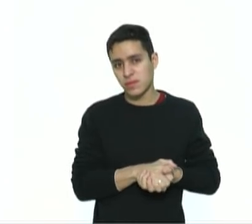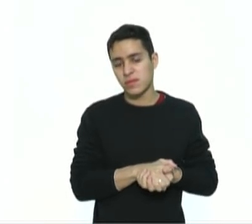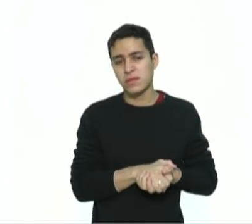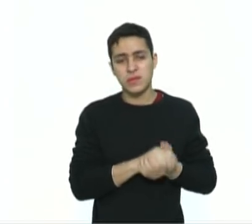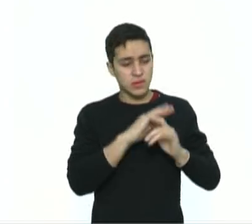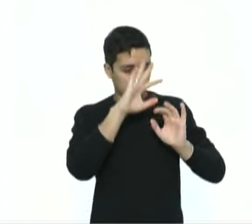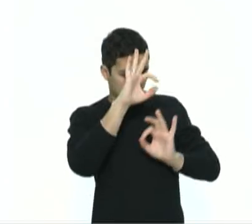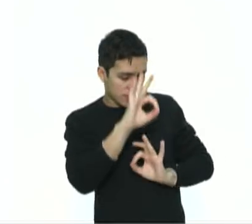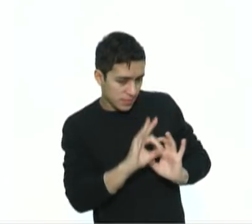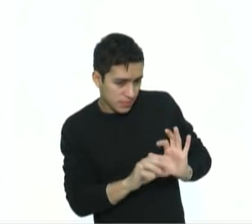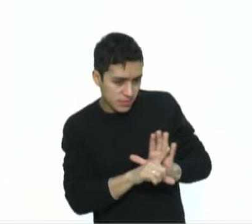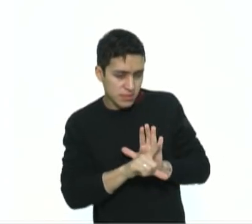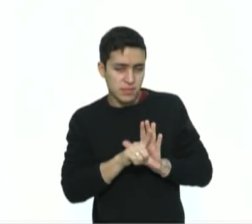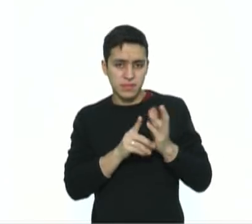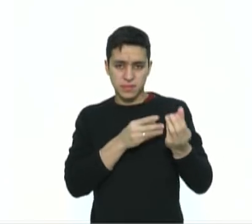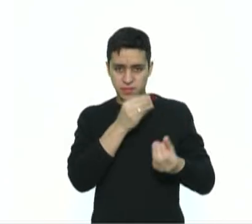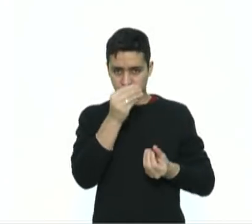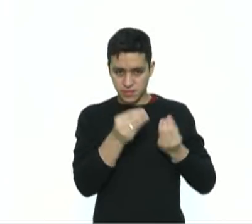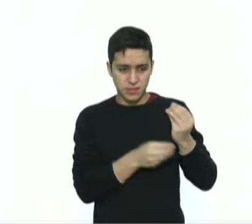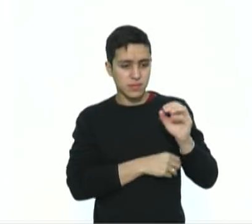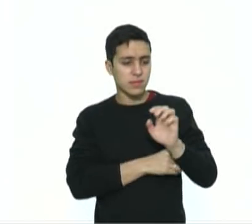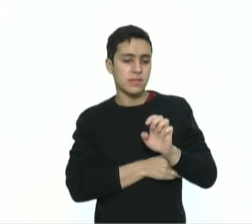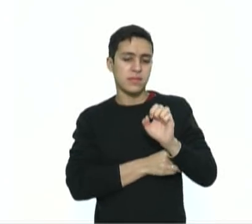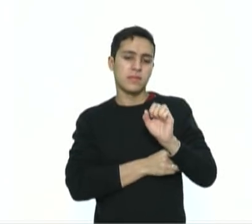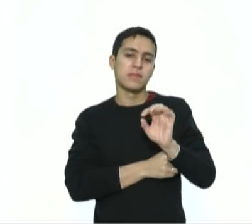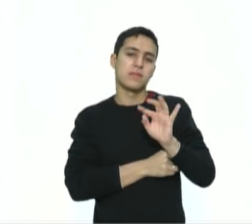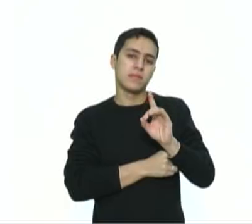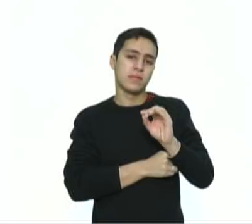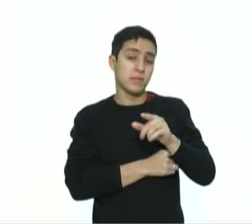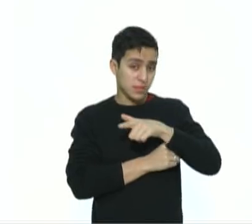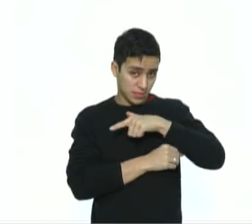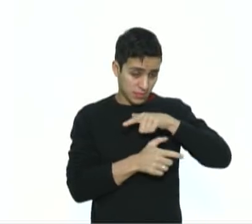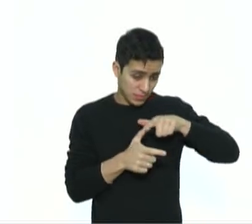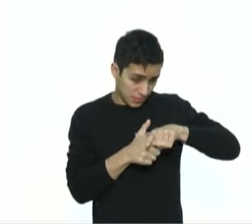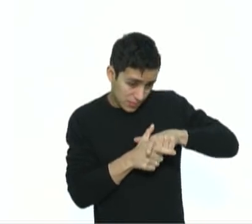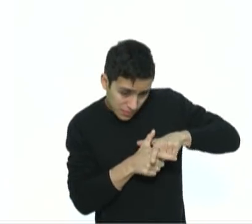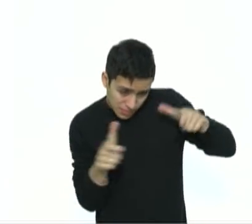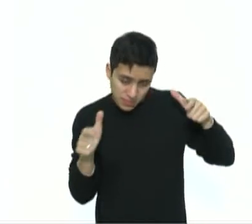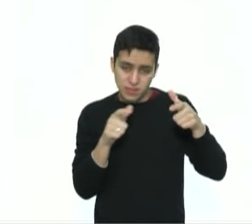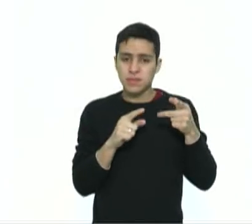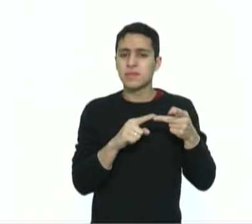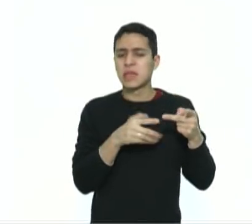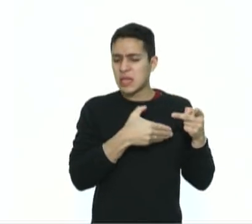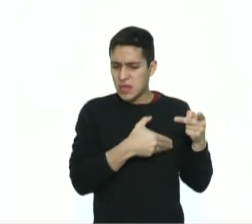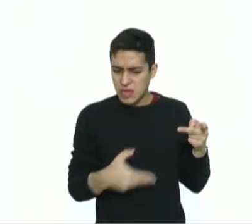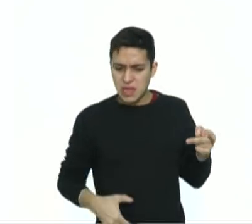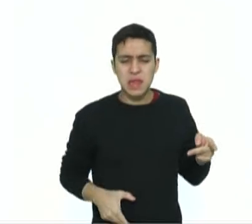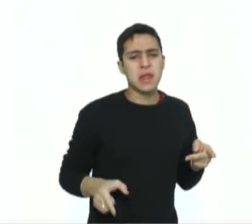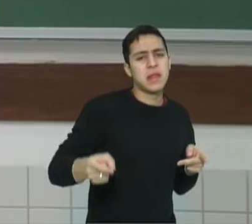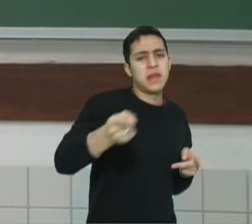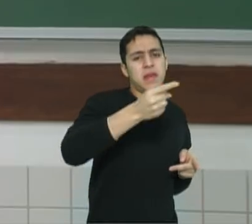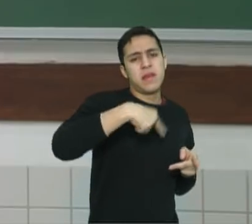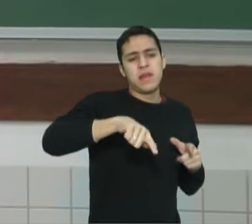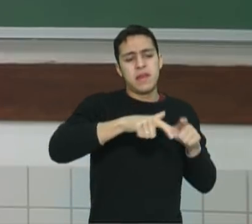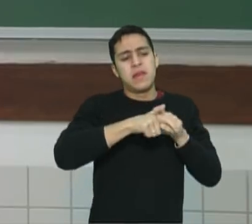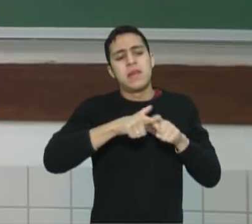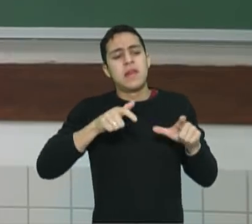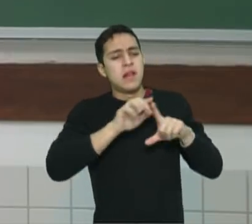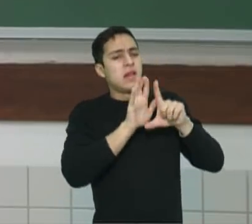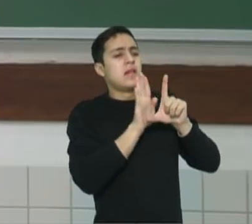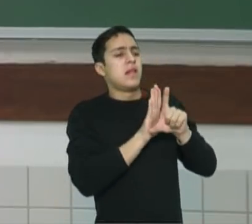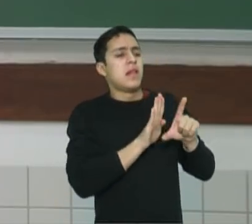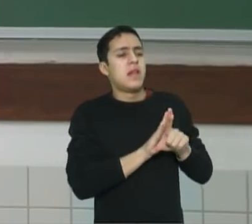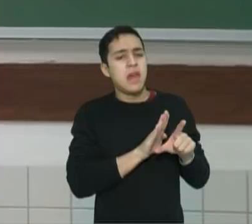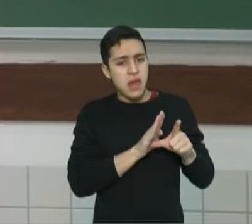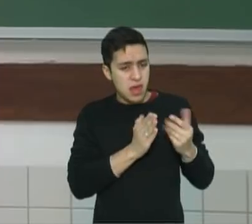Então você começa vendo aqui, ó, que estados têm sua expansão. Então, governos têm sua expansão, leis têm sua